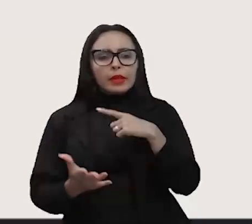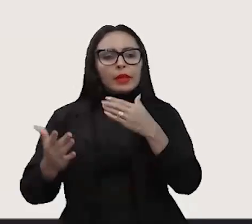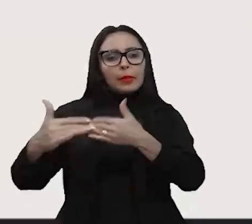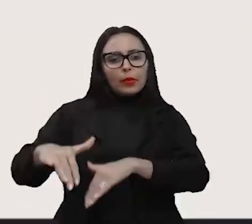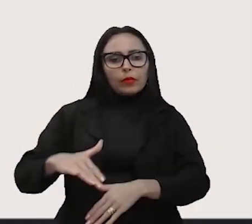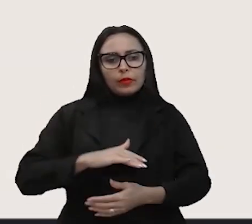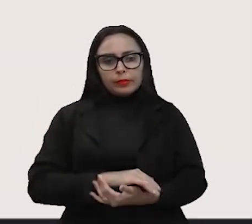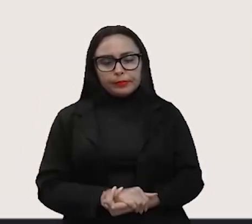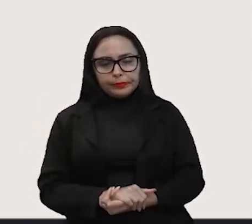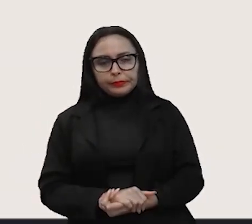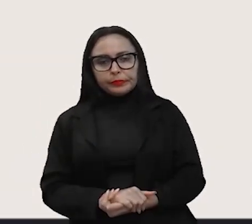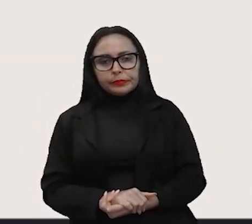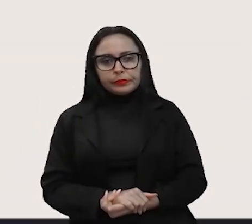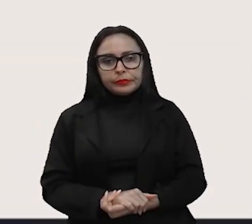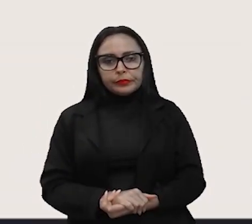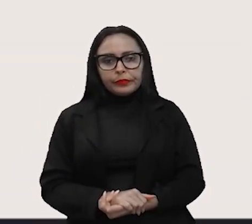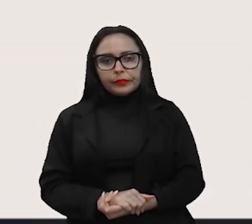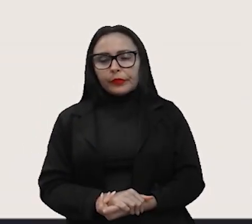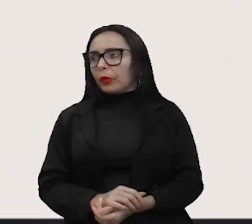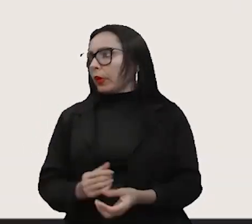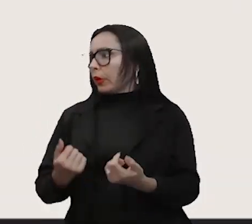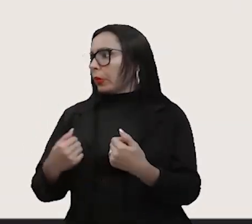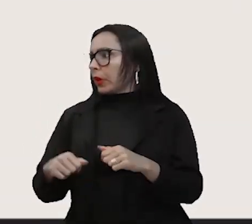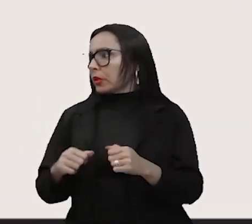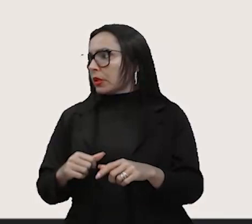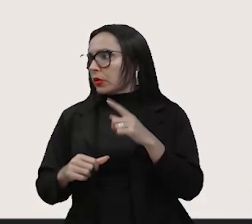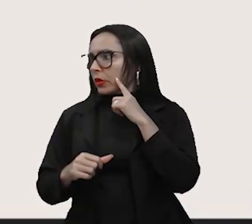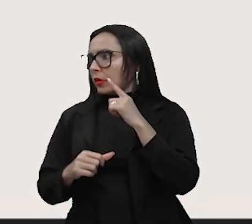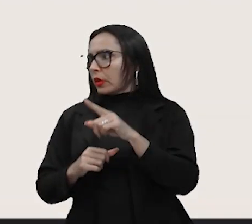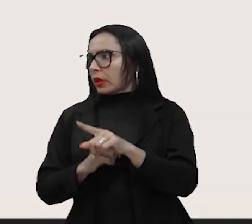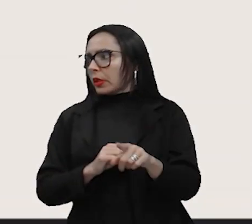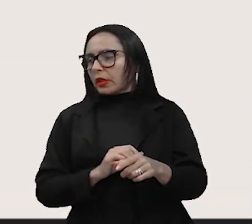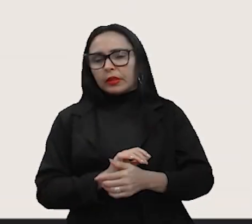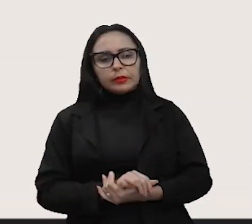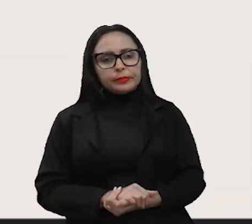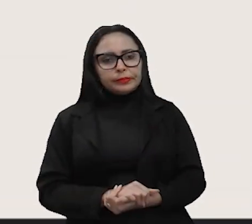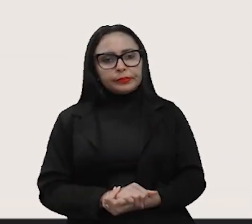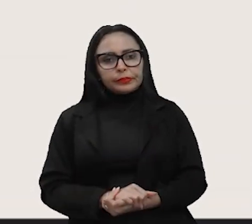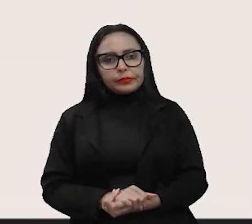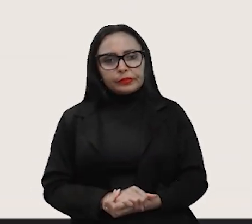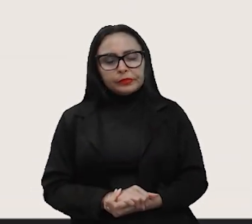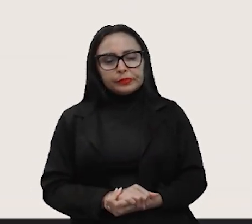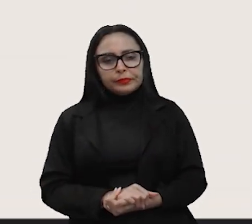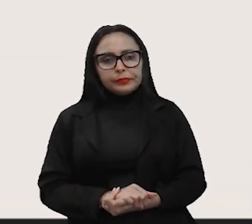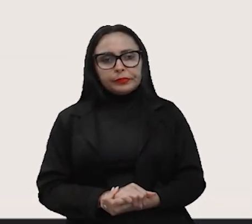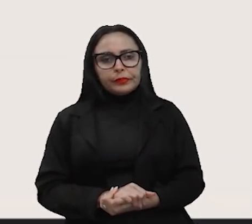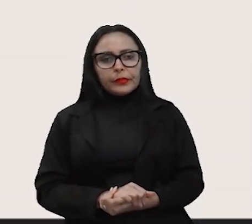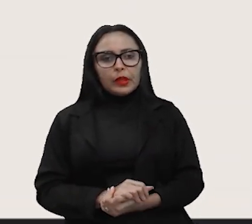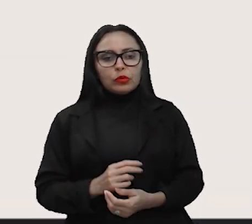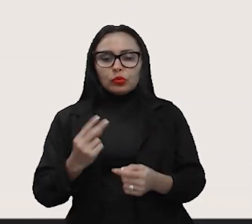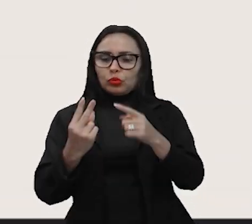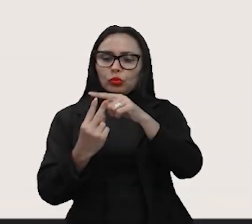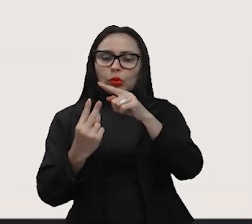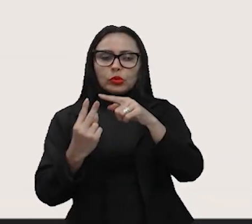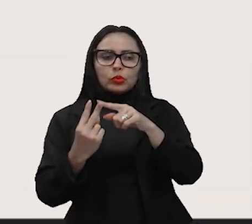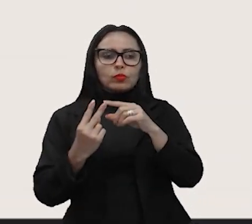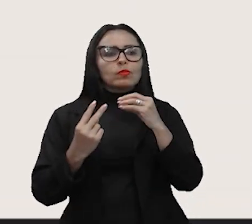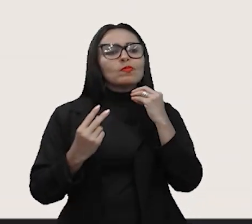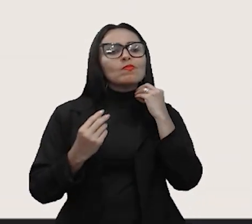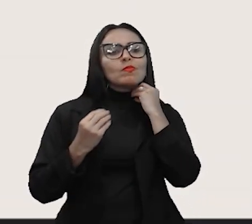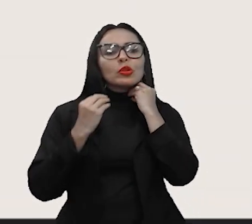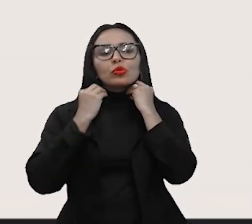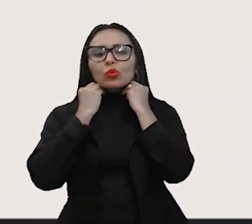Uma que eu preciso que vocês saibam são as duas do pescoço. Porque o que é que vai acontecer? Vocês vão entender onde eu quero